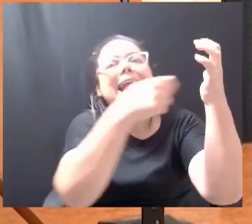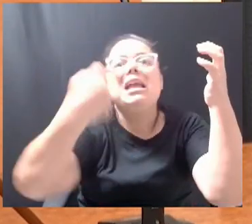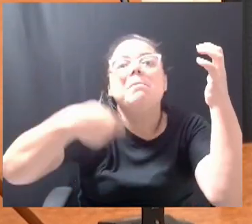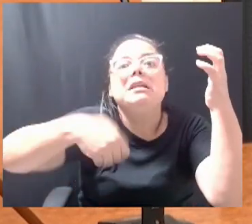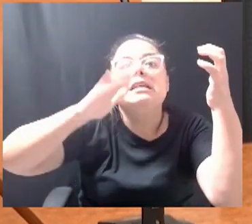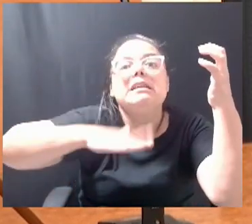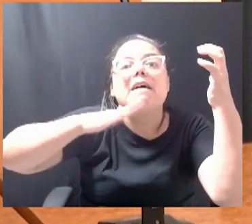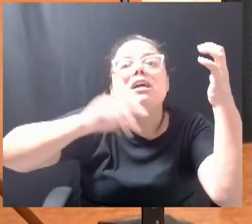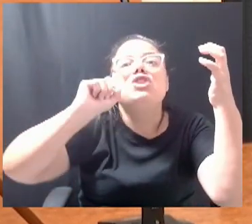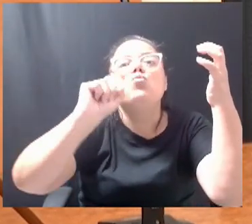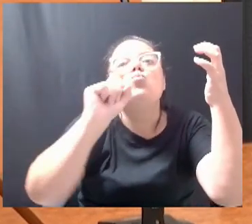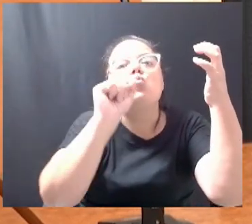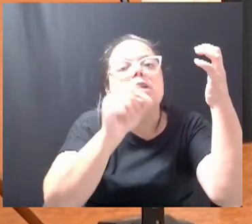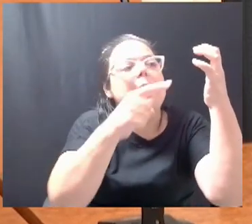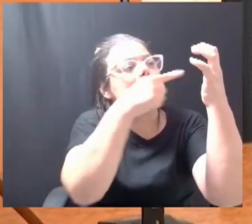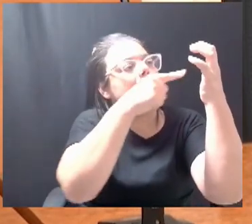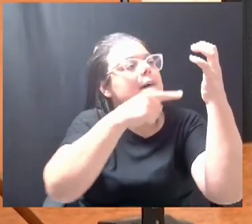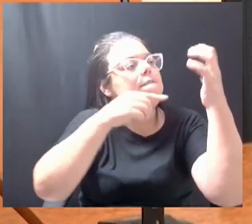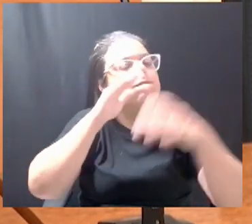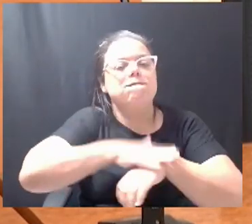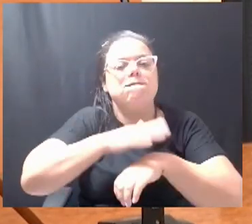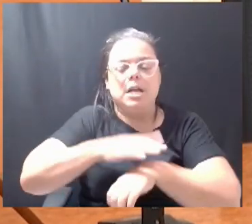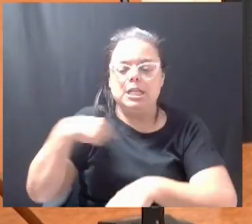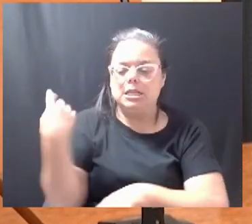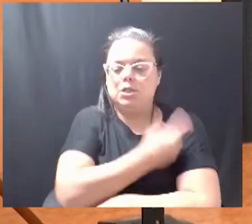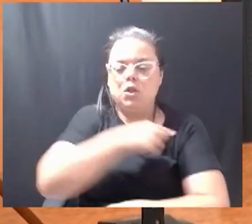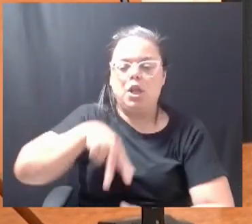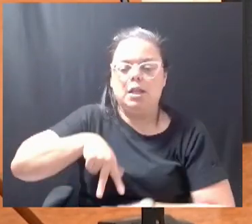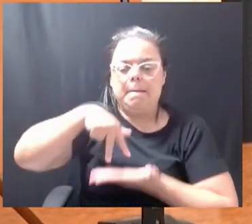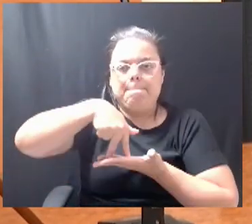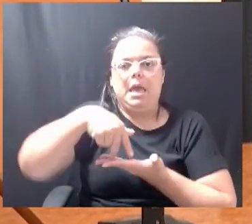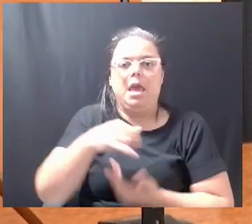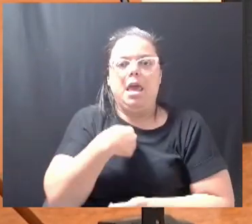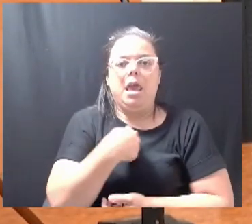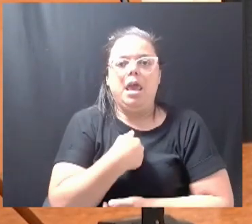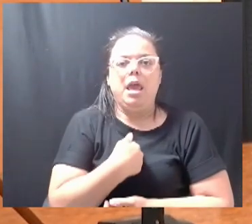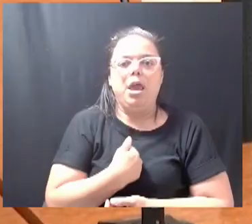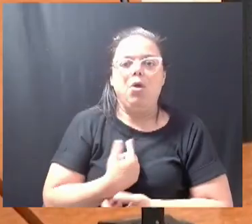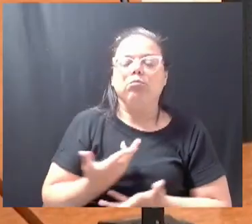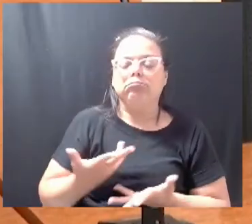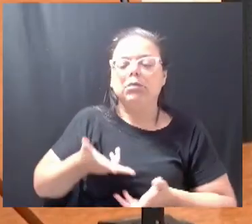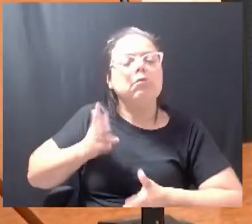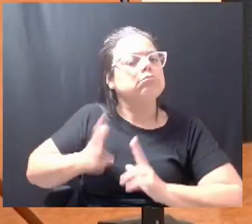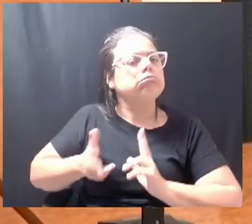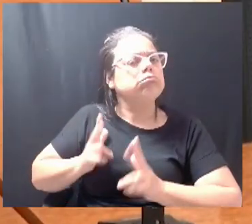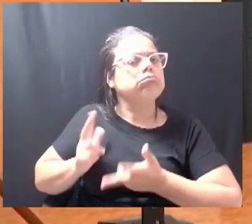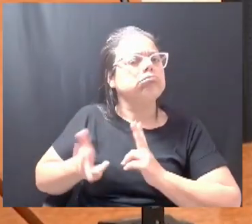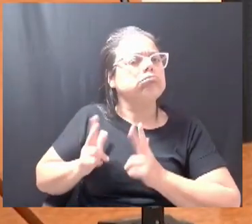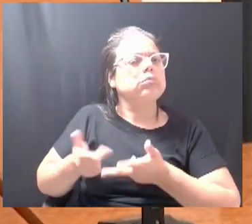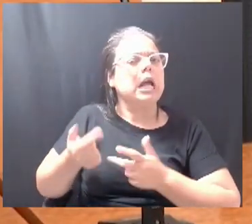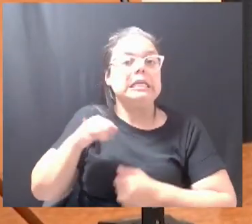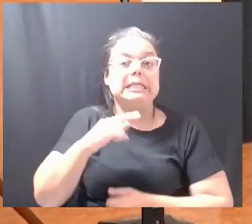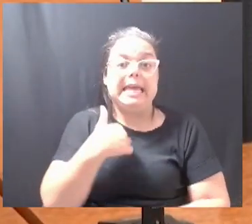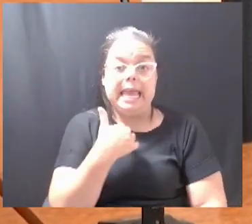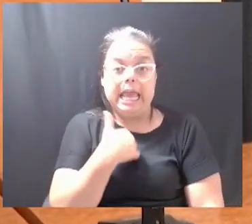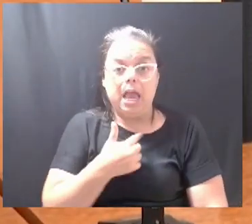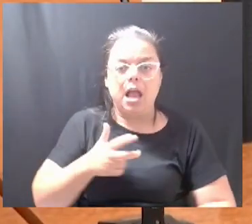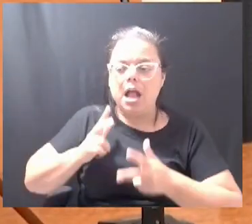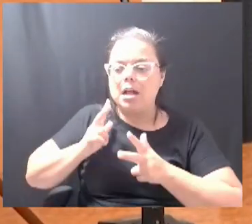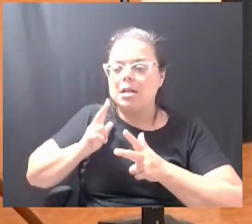em pé? Vamos dizer assim. Né? Por exemplo, eu estou falando aqui. Aqui seria, se eu gaguejasse, seria um lugar em que eu